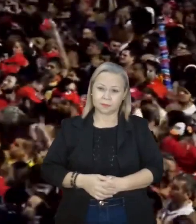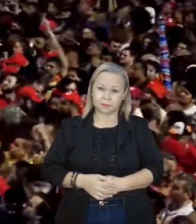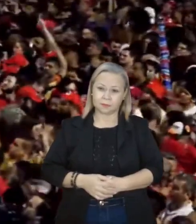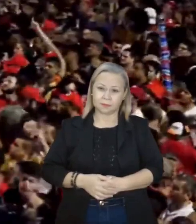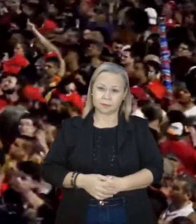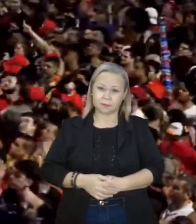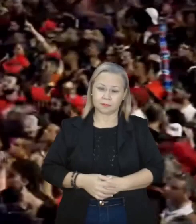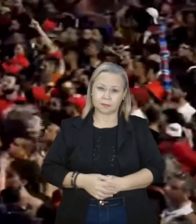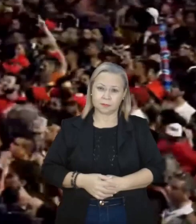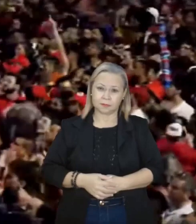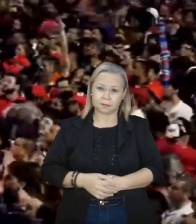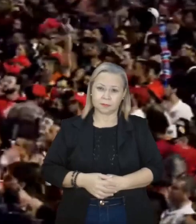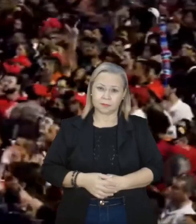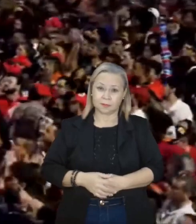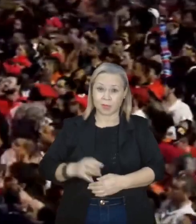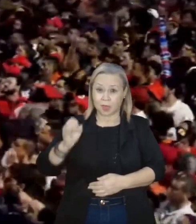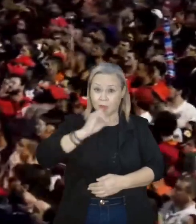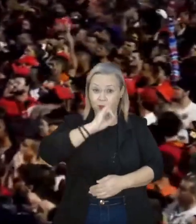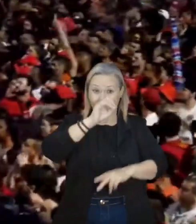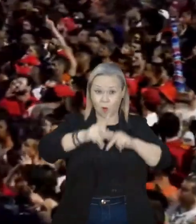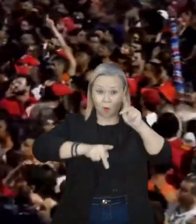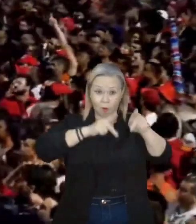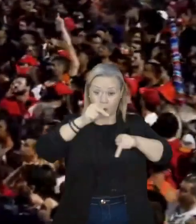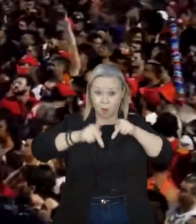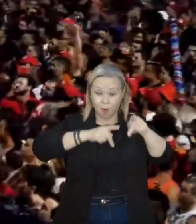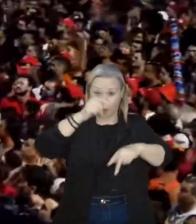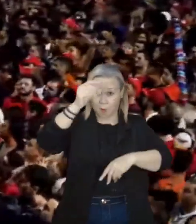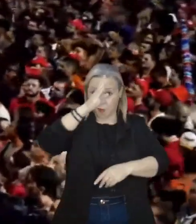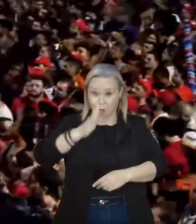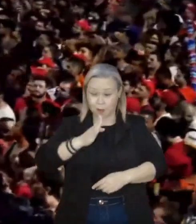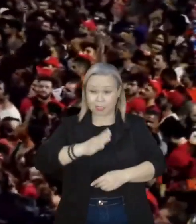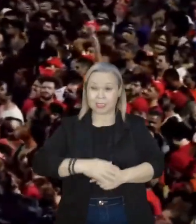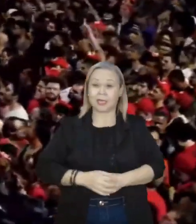vamos. Alô, povo brasileiro!